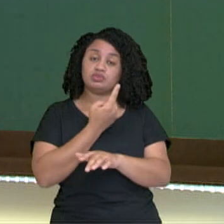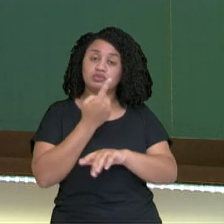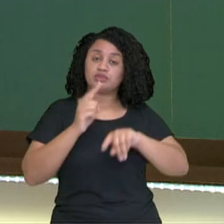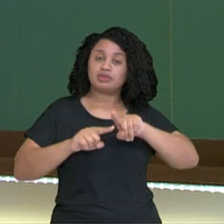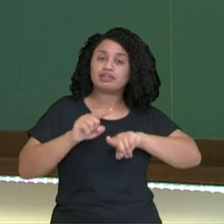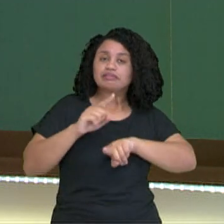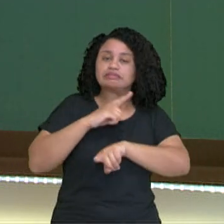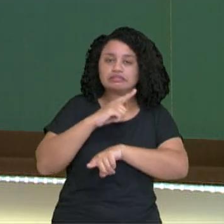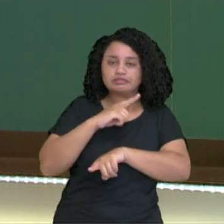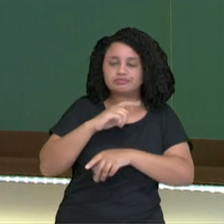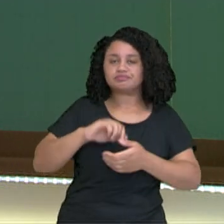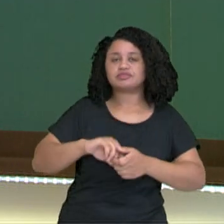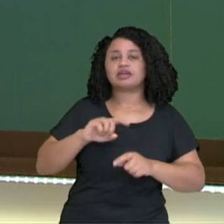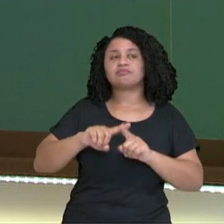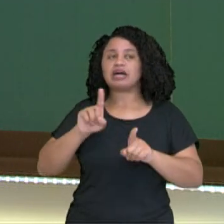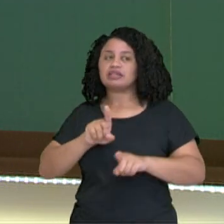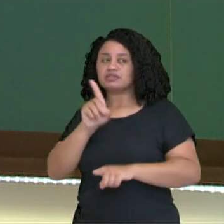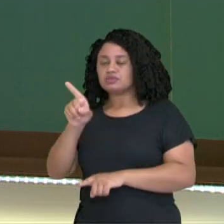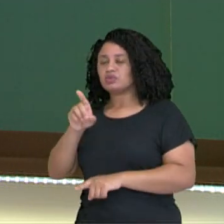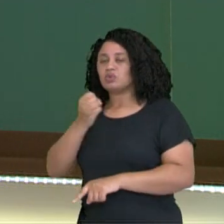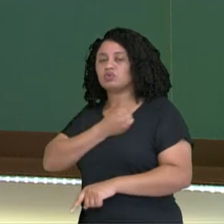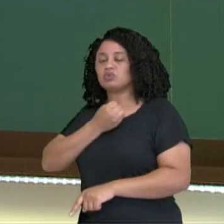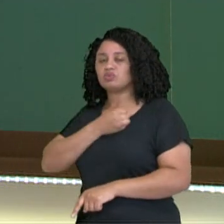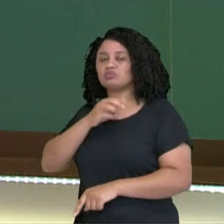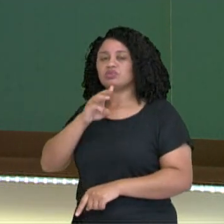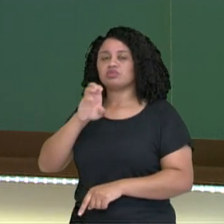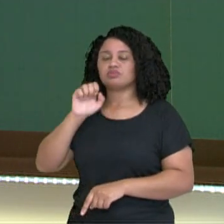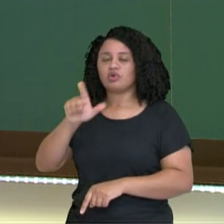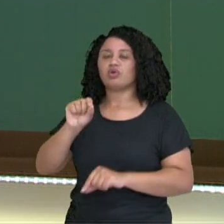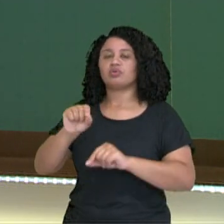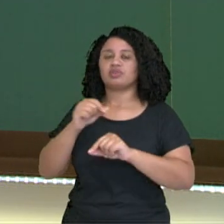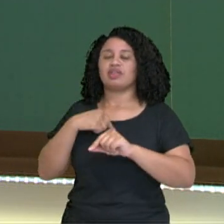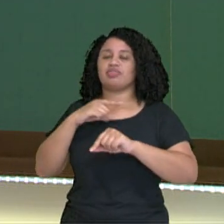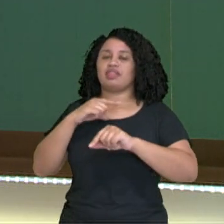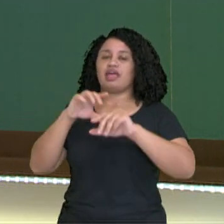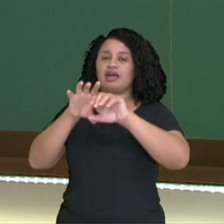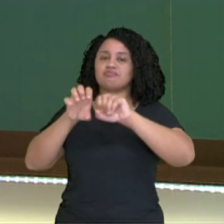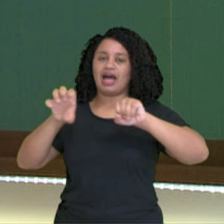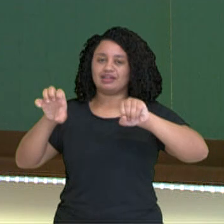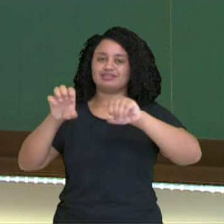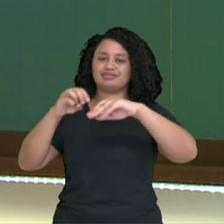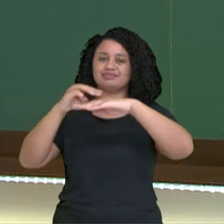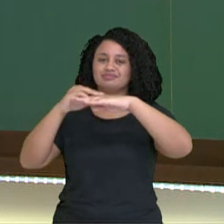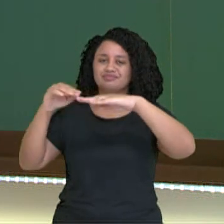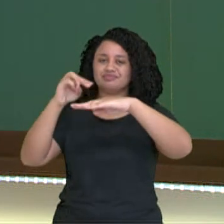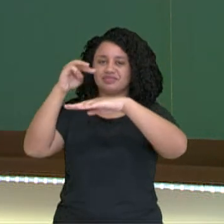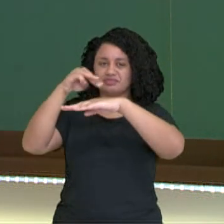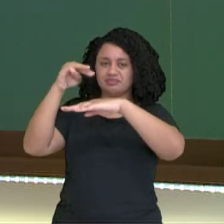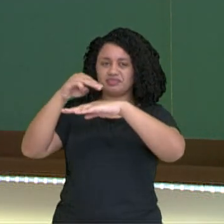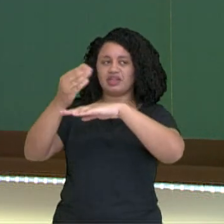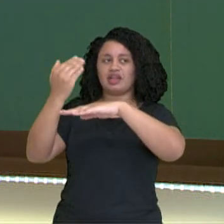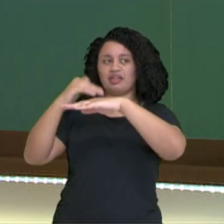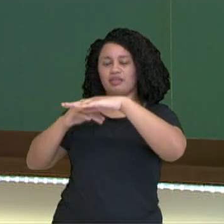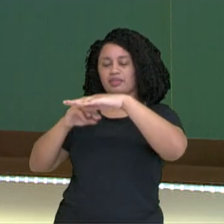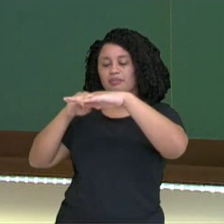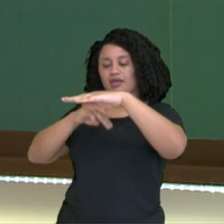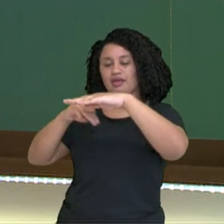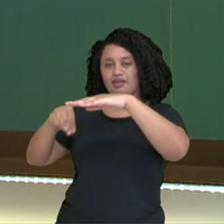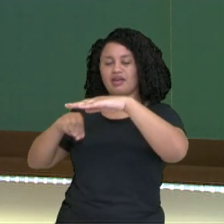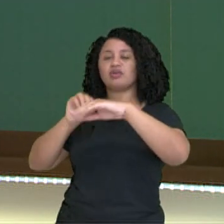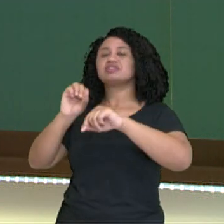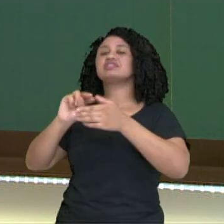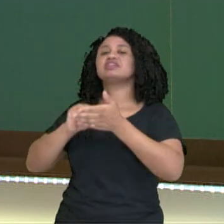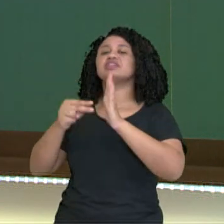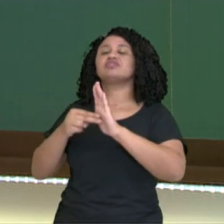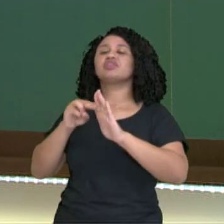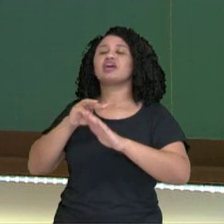O número de mol é a relação entre a massa da substância e a massa molar dessa substância. Lembrando que a massa